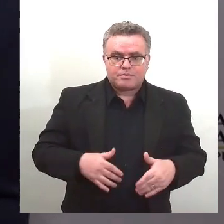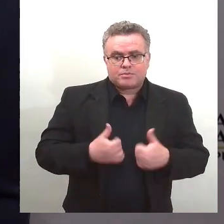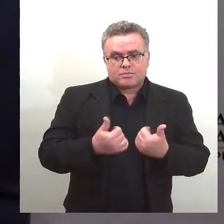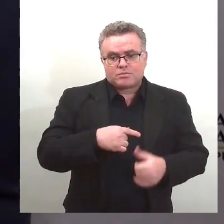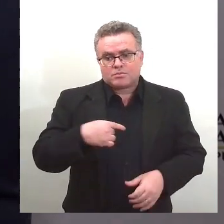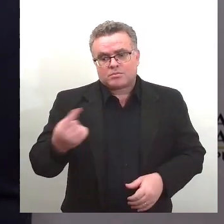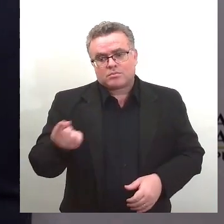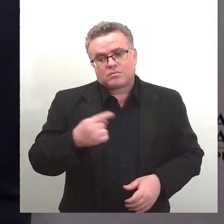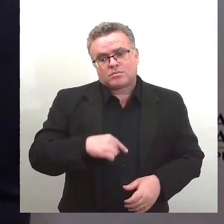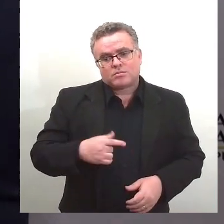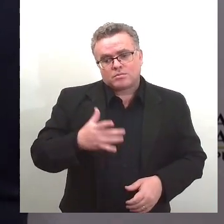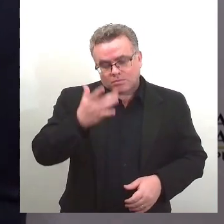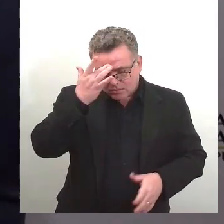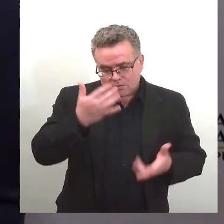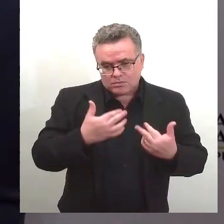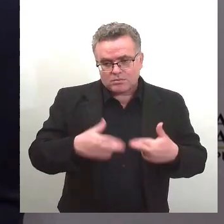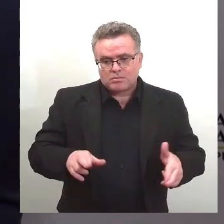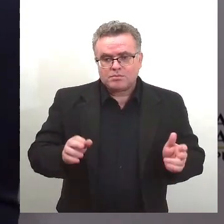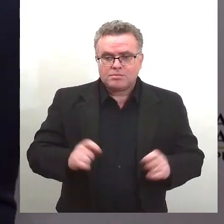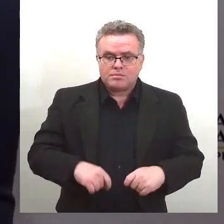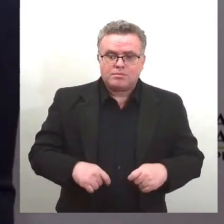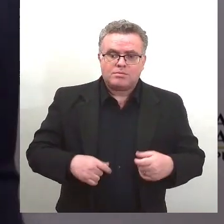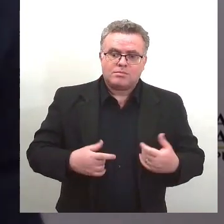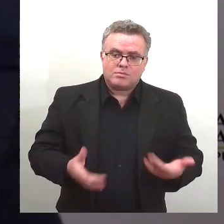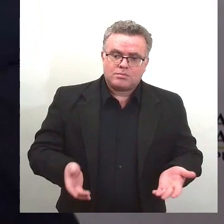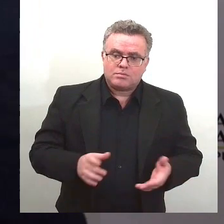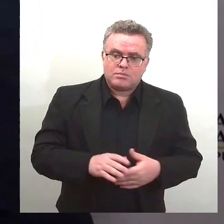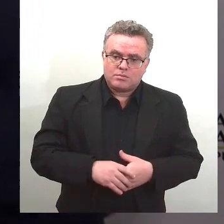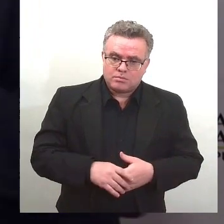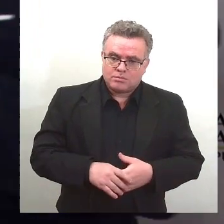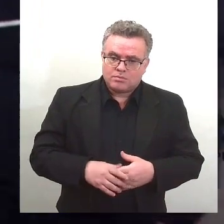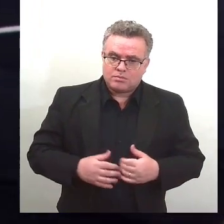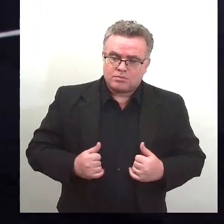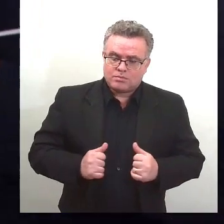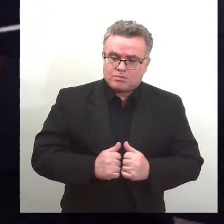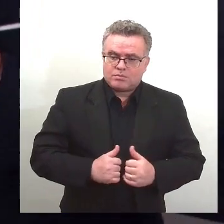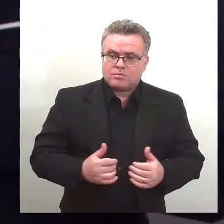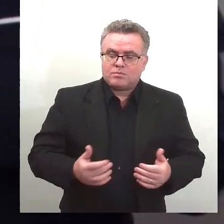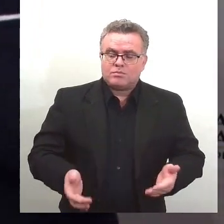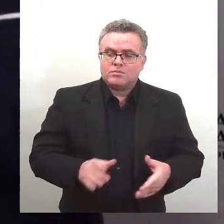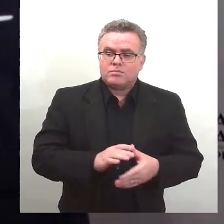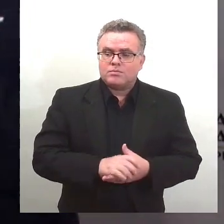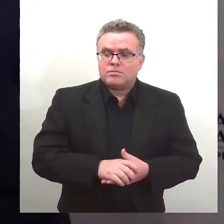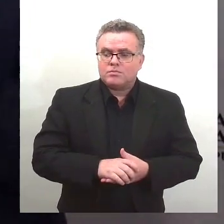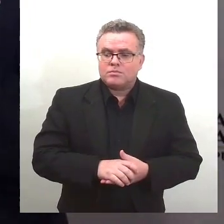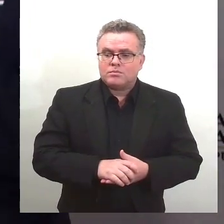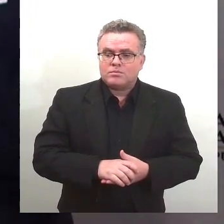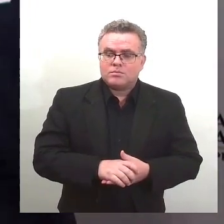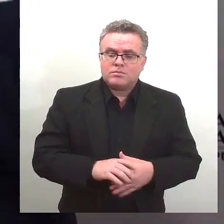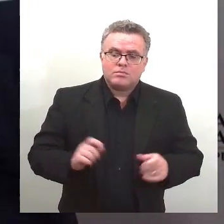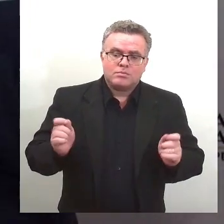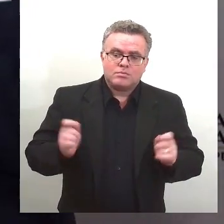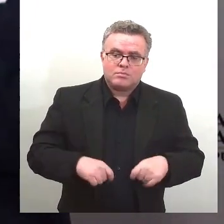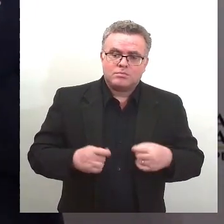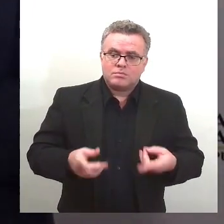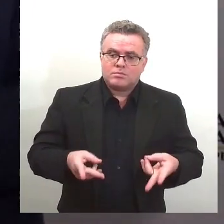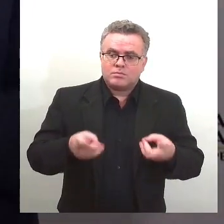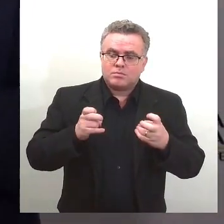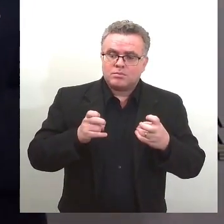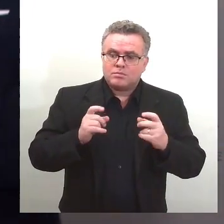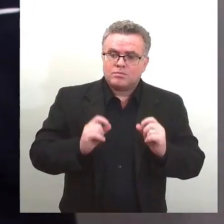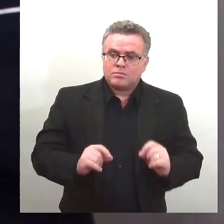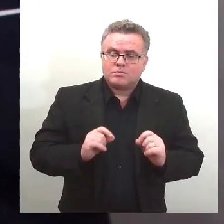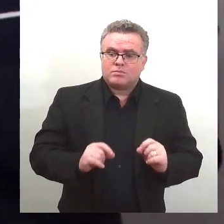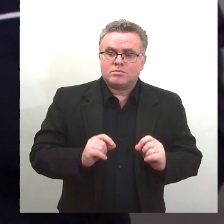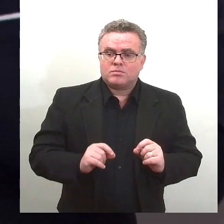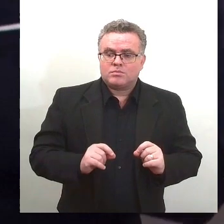resolver, né, quando se quer e quando se tem vontade política. Deputado, a gente pôde perceber que os próprios deputados